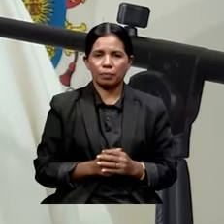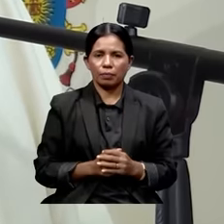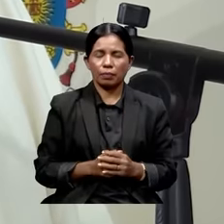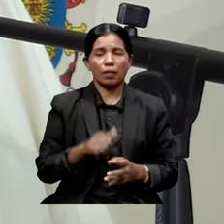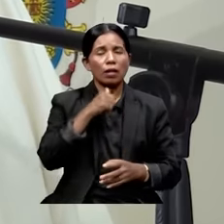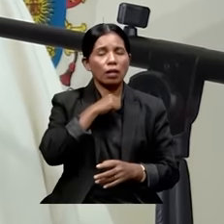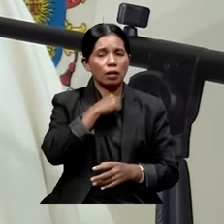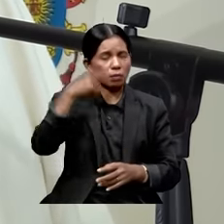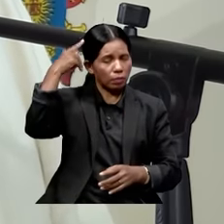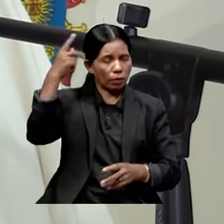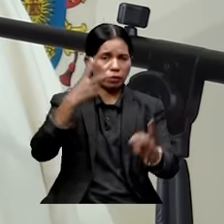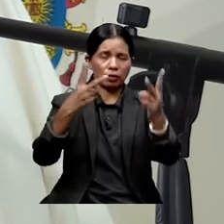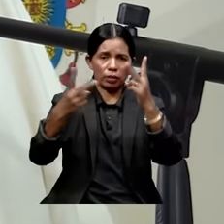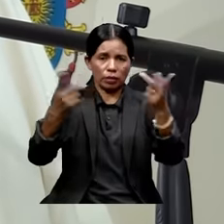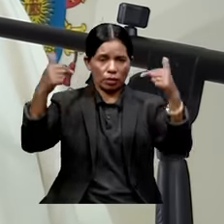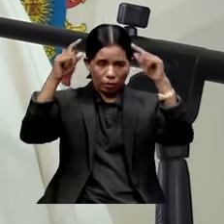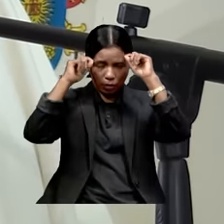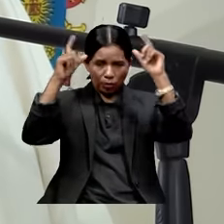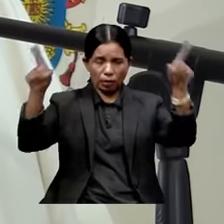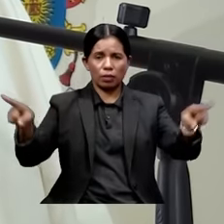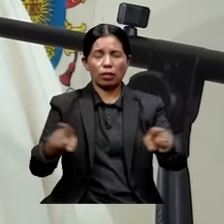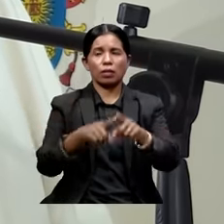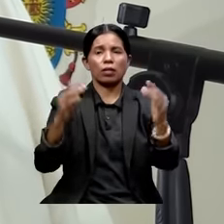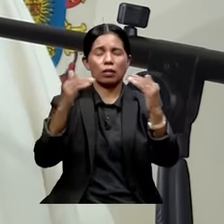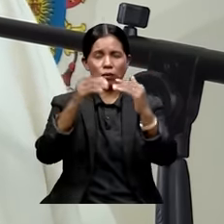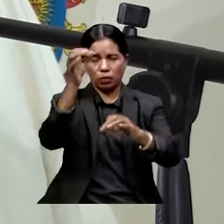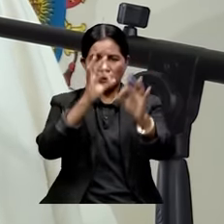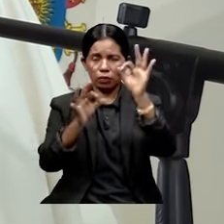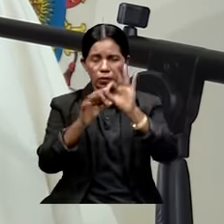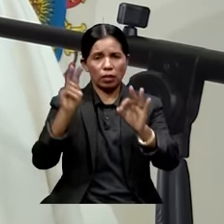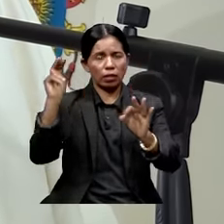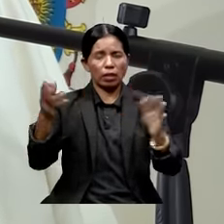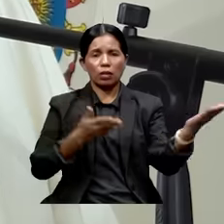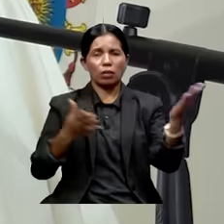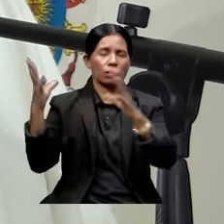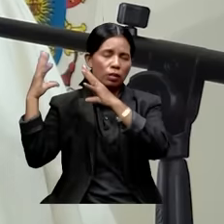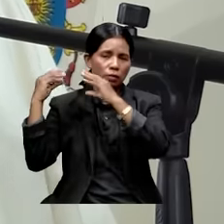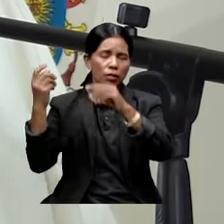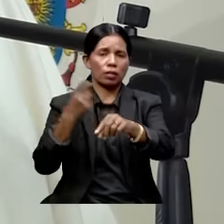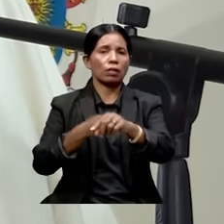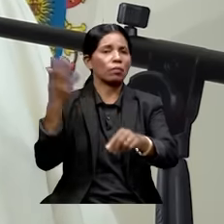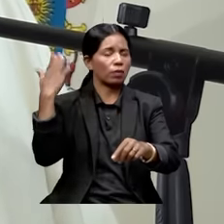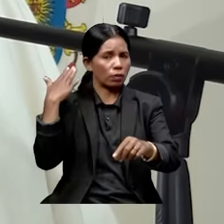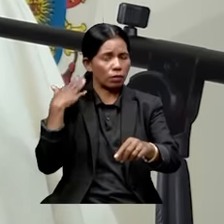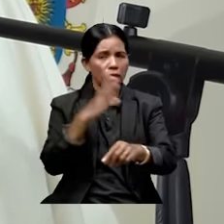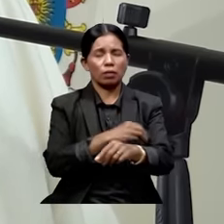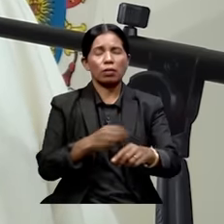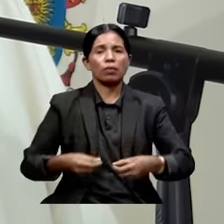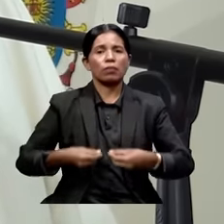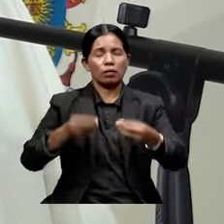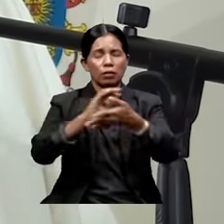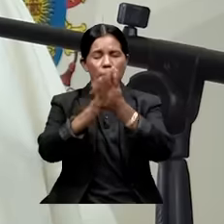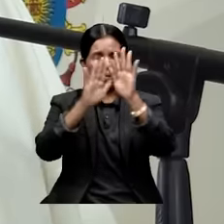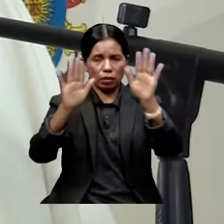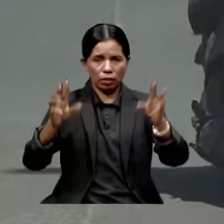Amo Papa Francisco ne visita mai Timor-Leste no dar soromuto fiernian, ebe lor esperança o si passado ba presente, ori fo na Roma